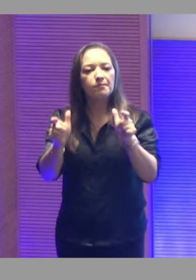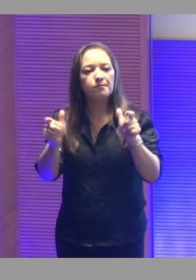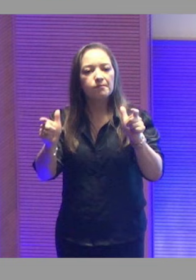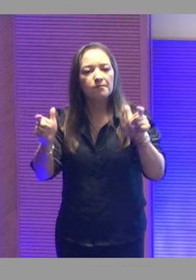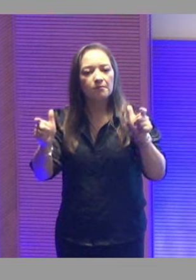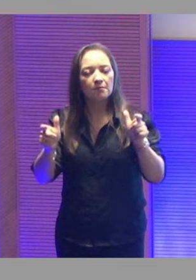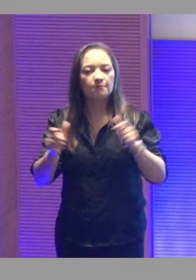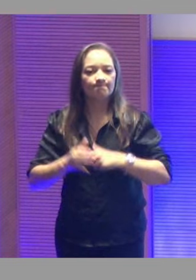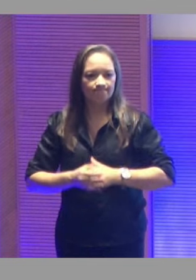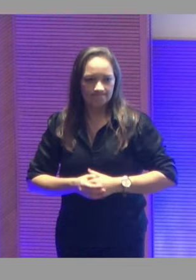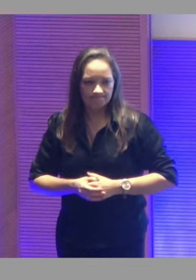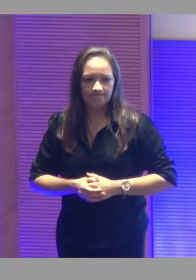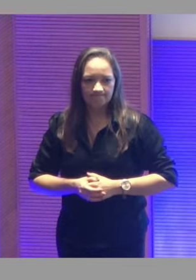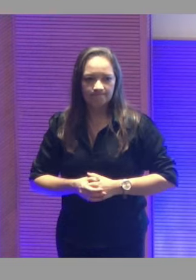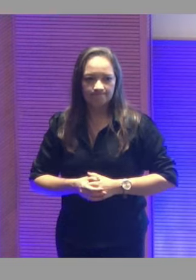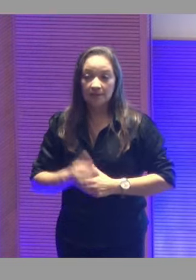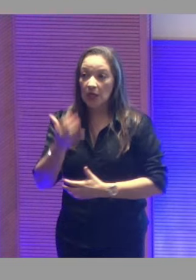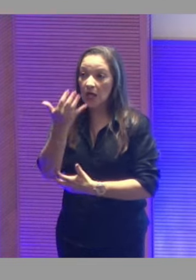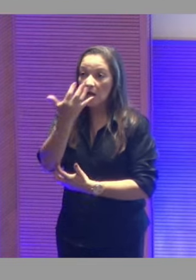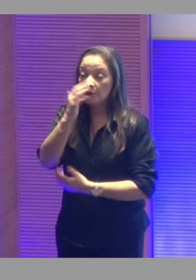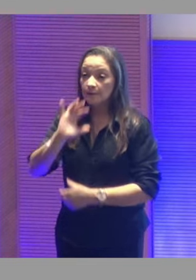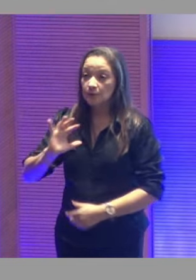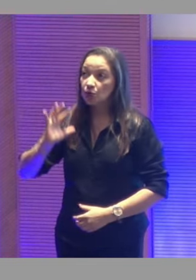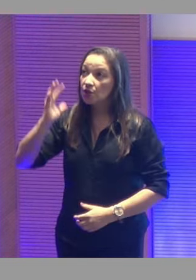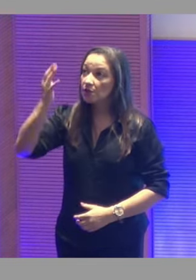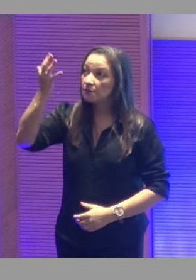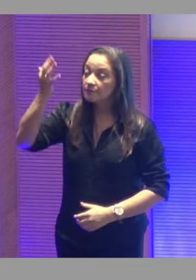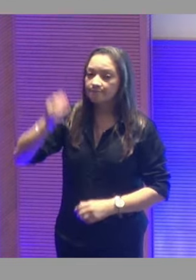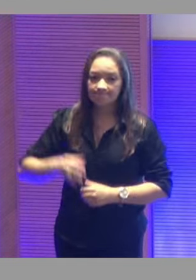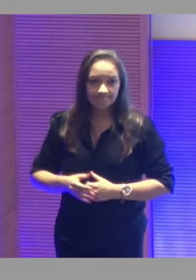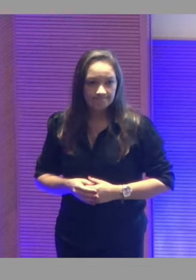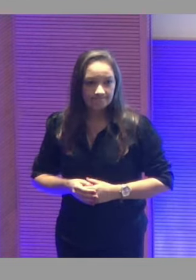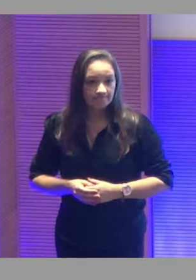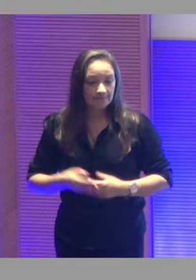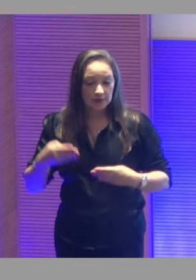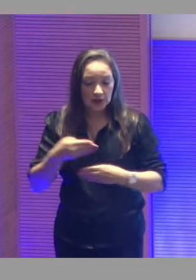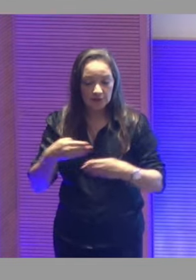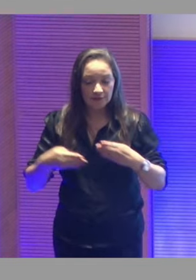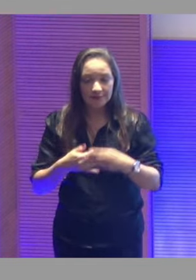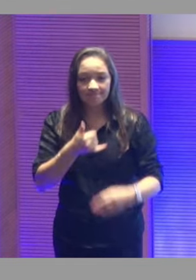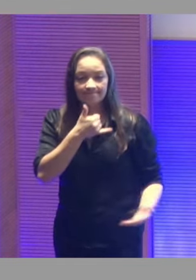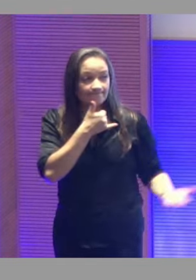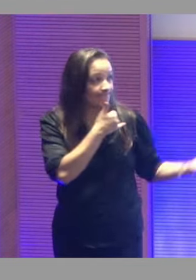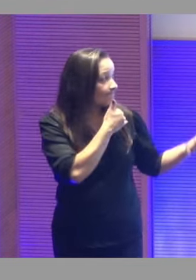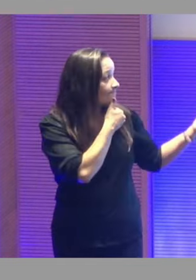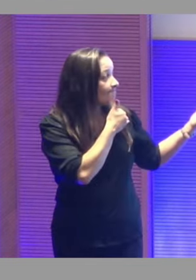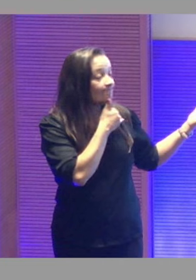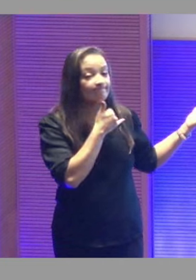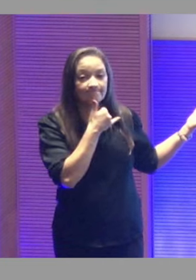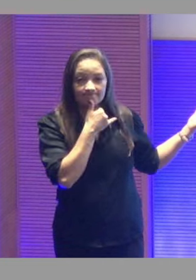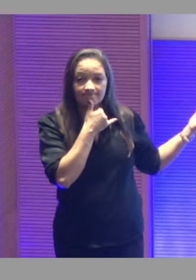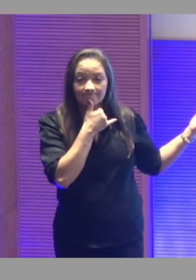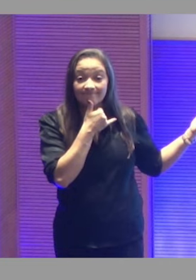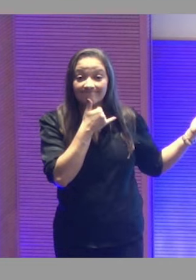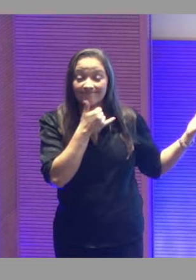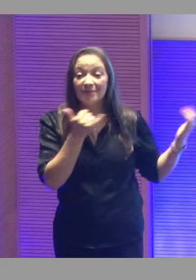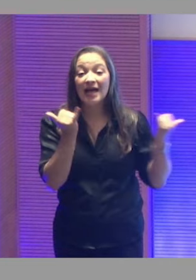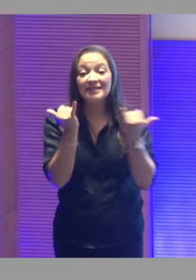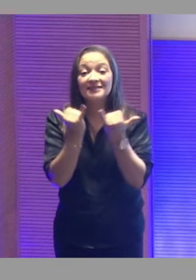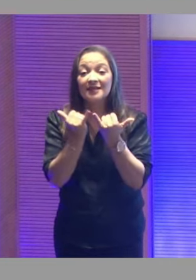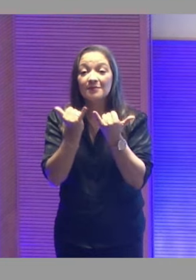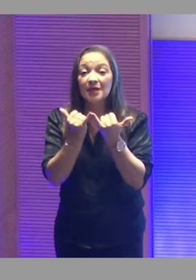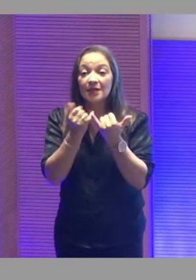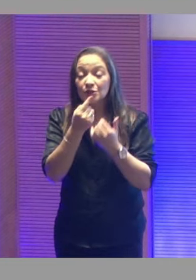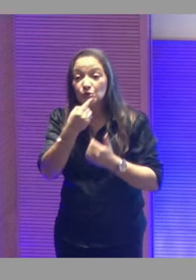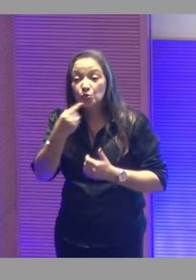climática certo esse slide infelizmente ele parece muito com a figura que foi apresentada no último ano e ele